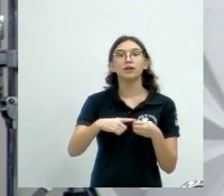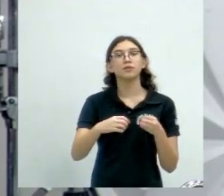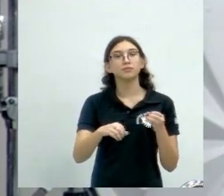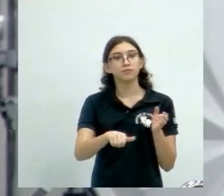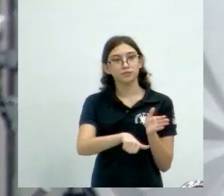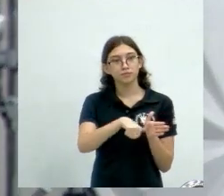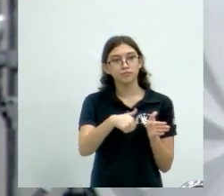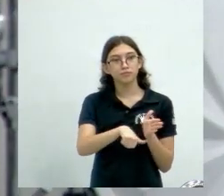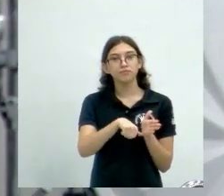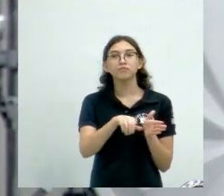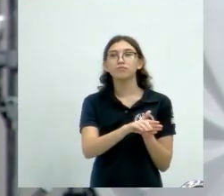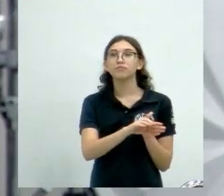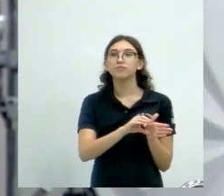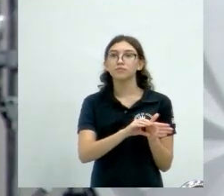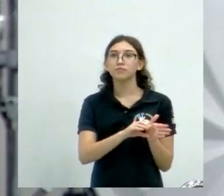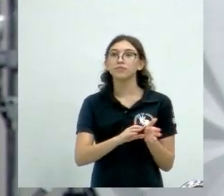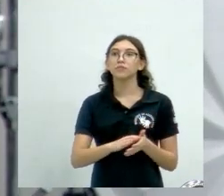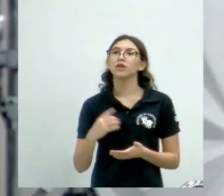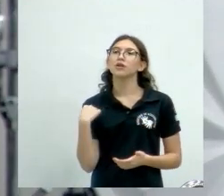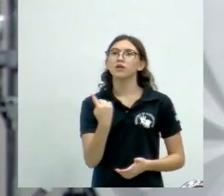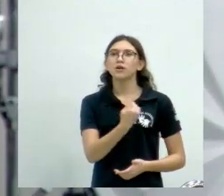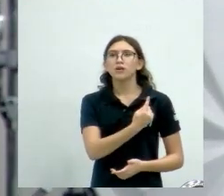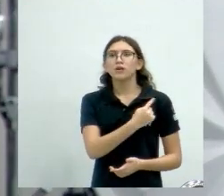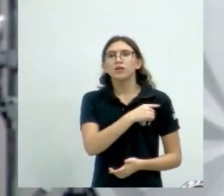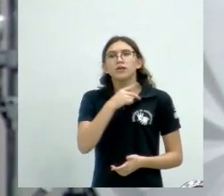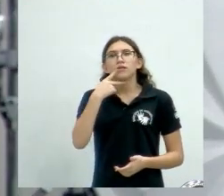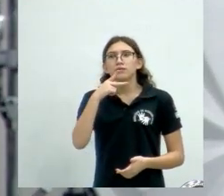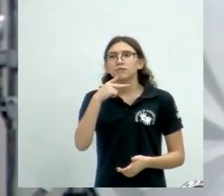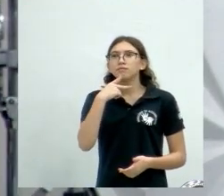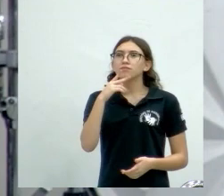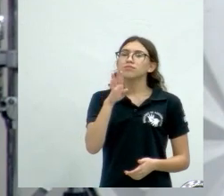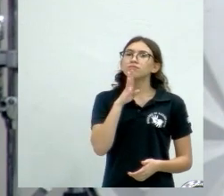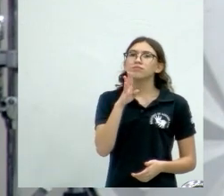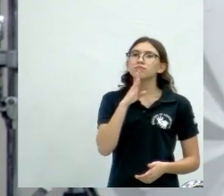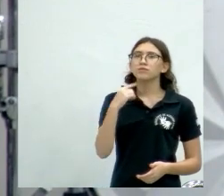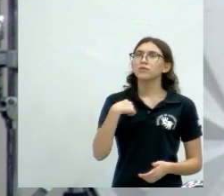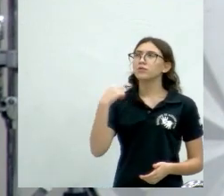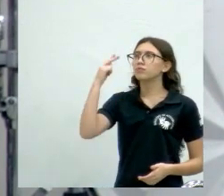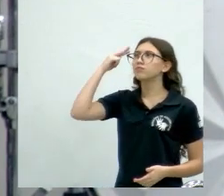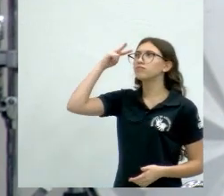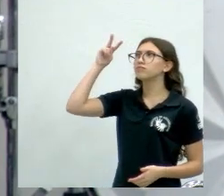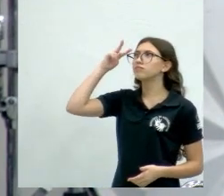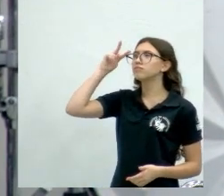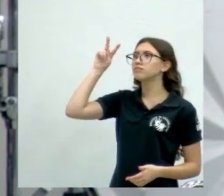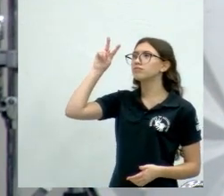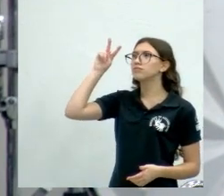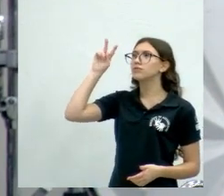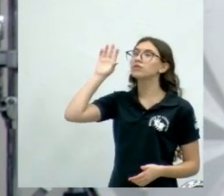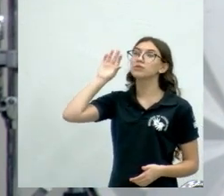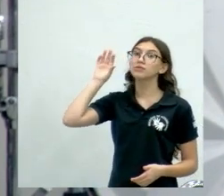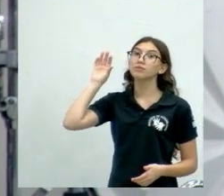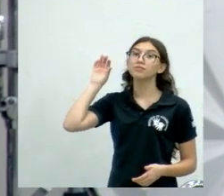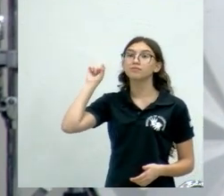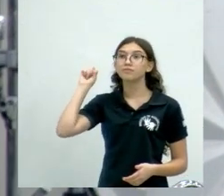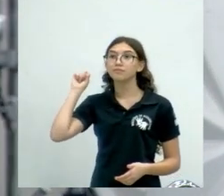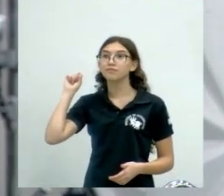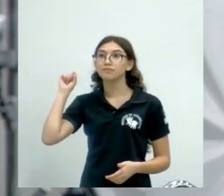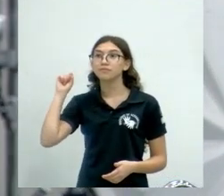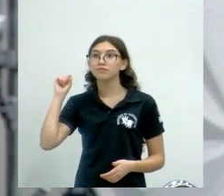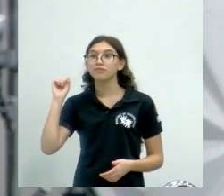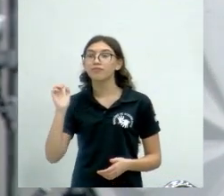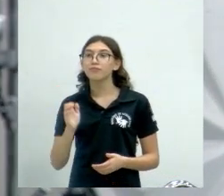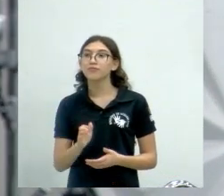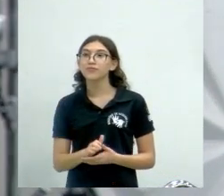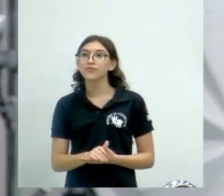1. Mas quando eu falo sobre sabedoria, uma coisa que eu fiquei pensando e que eu ouço muito, não apenas